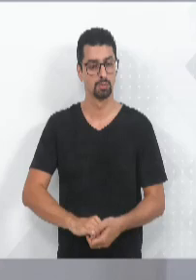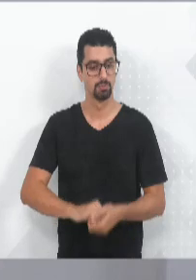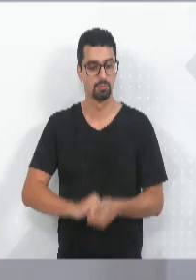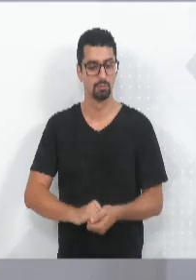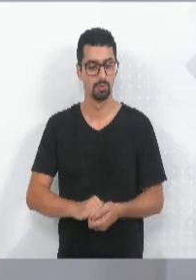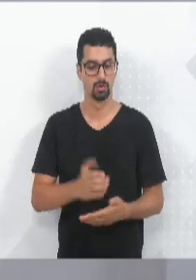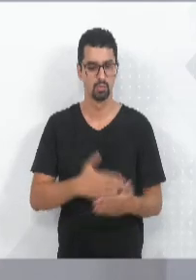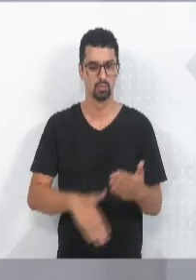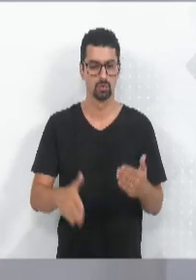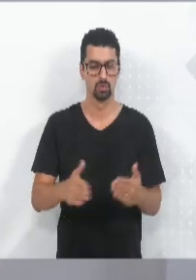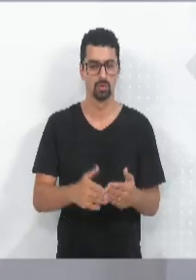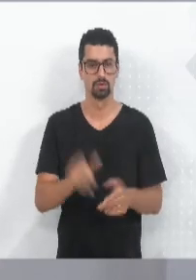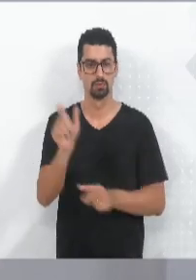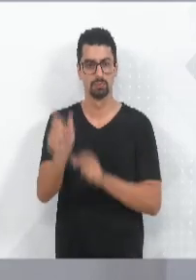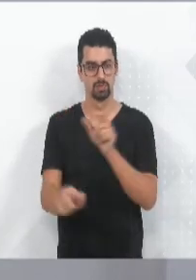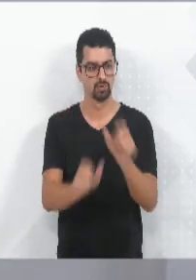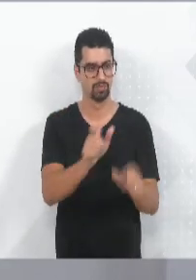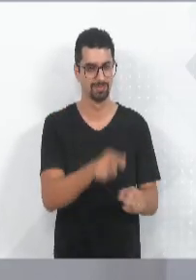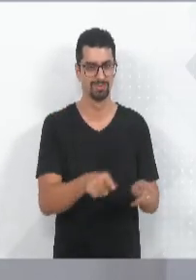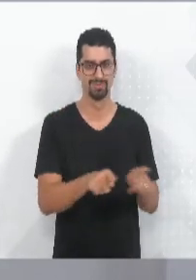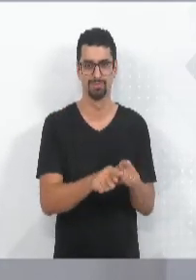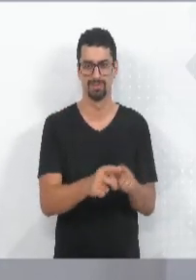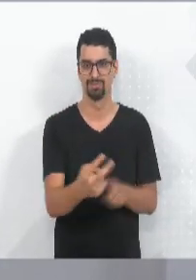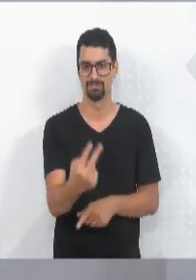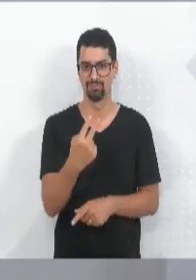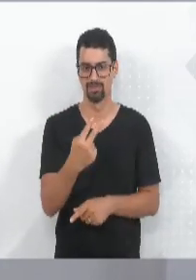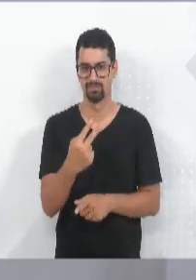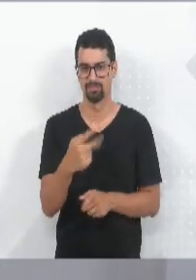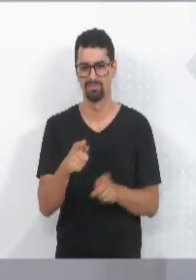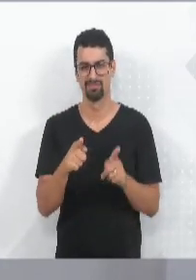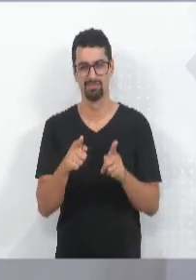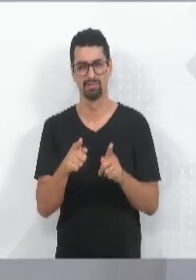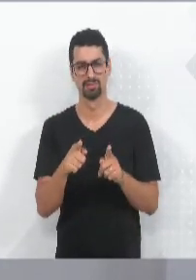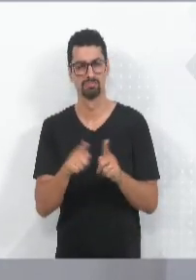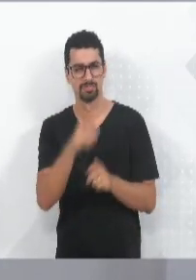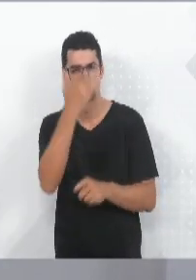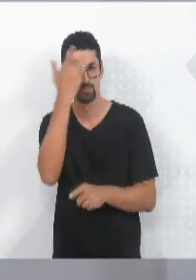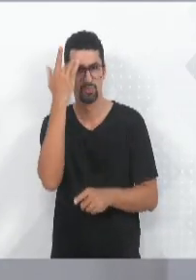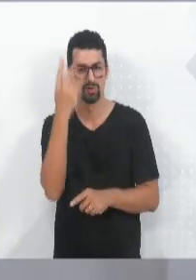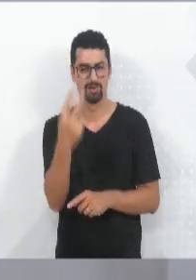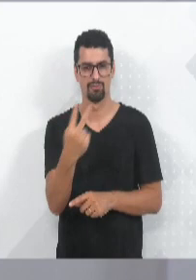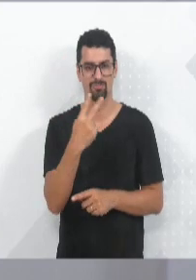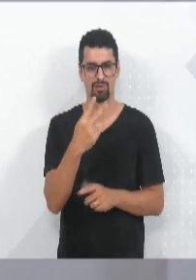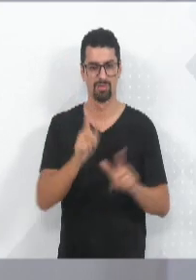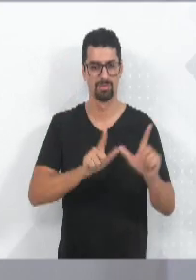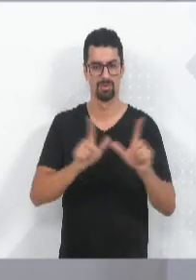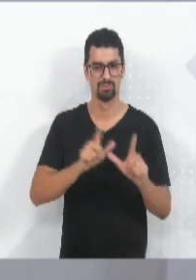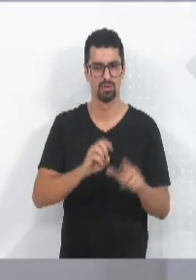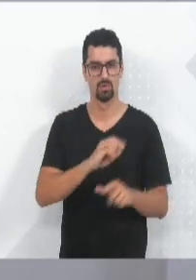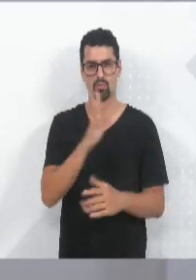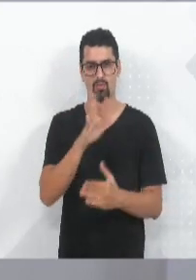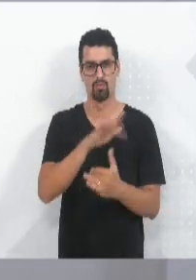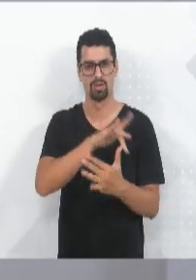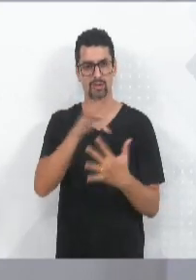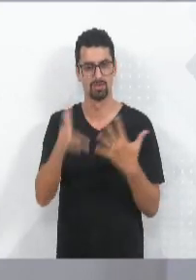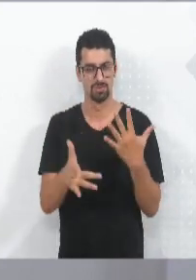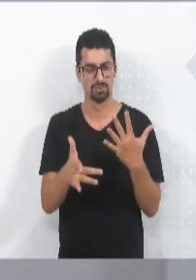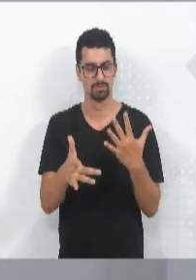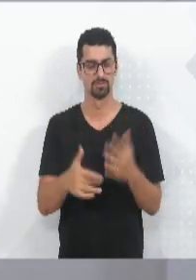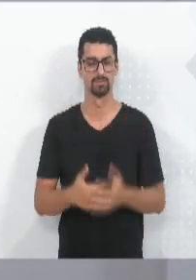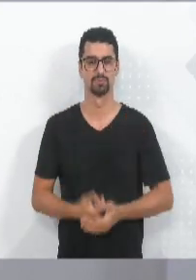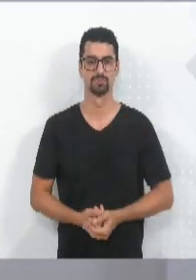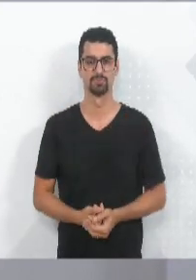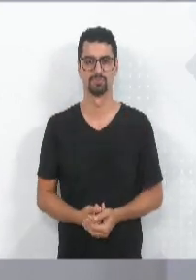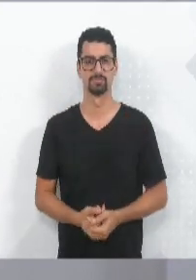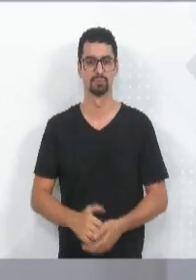no plenário pessoalmente também aqueles que nos assistem pela tvl pelas redes sociais e cumprimentar